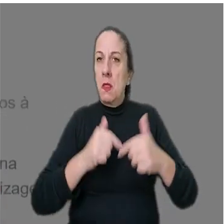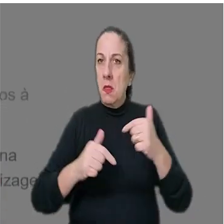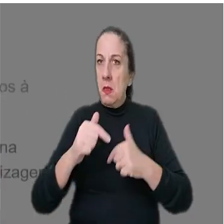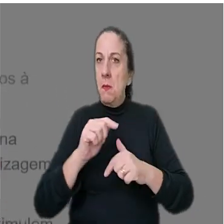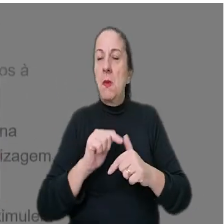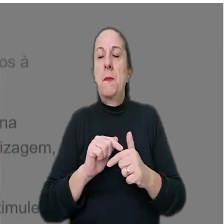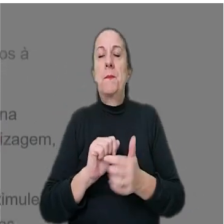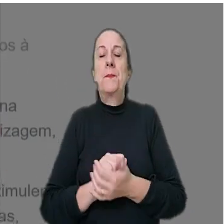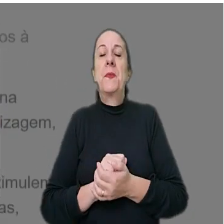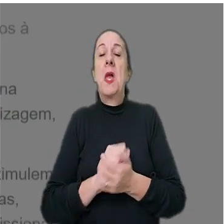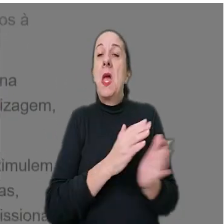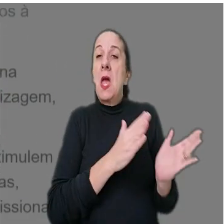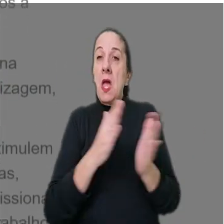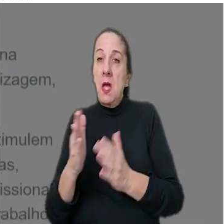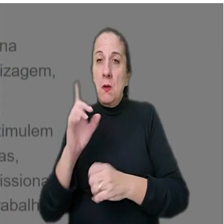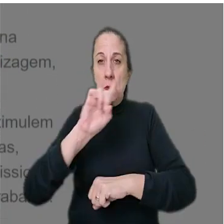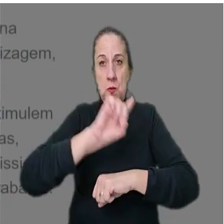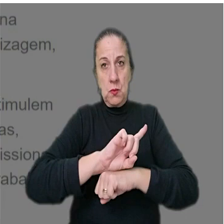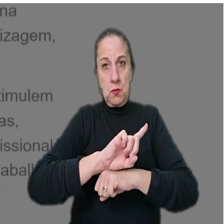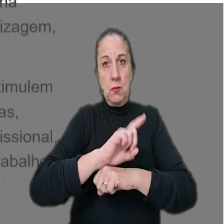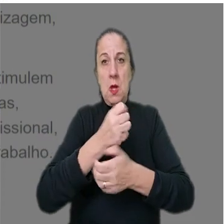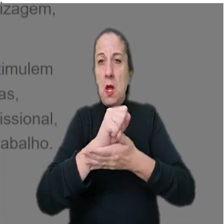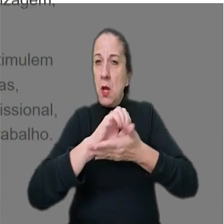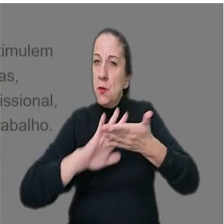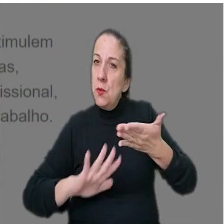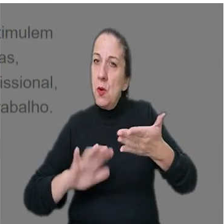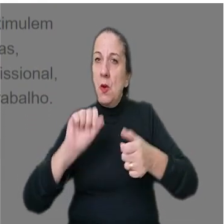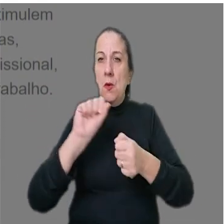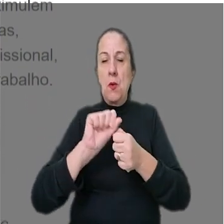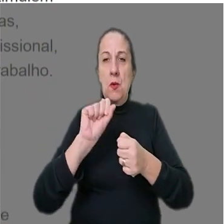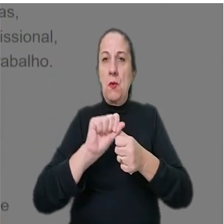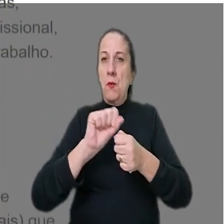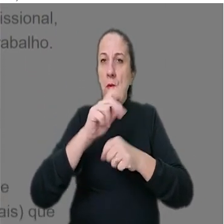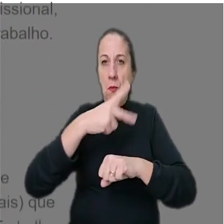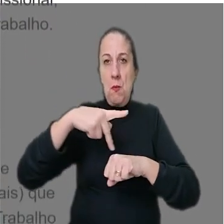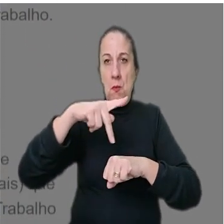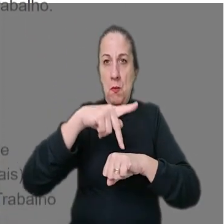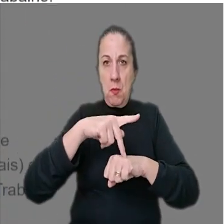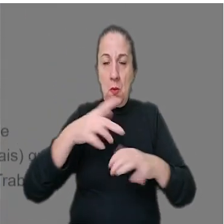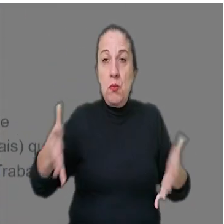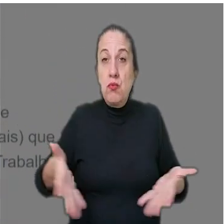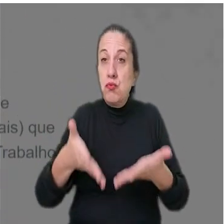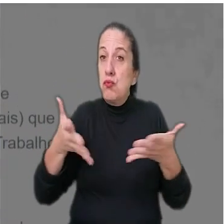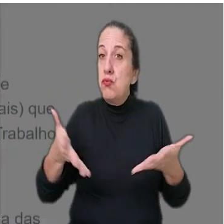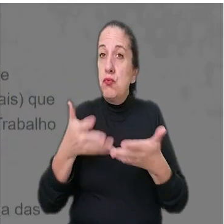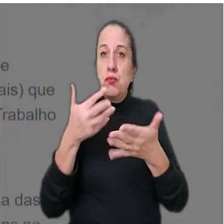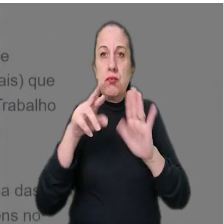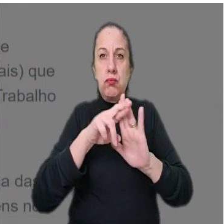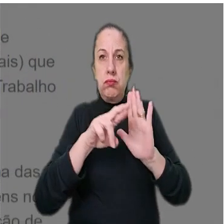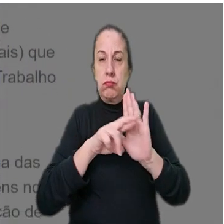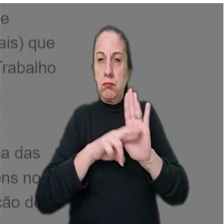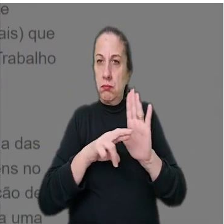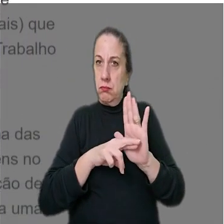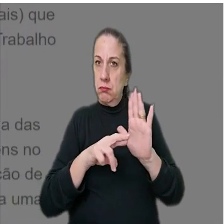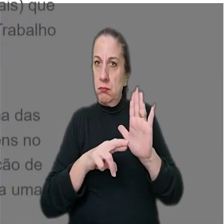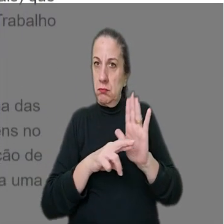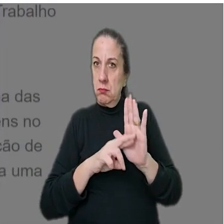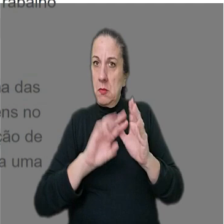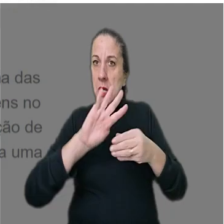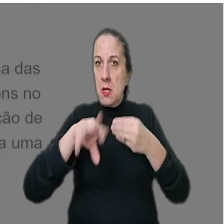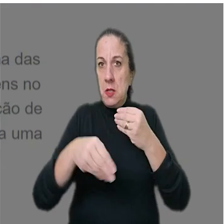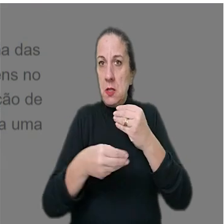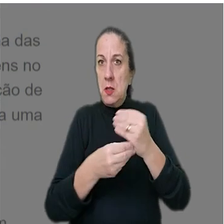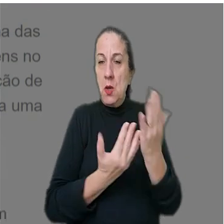do Trabalho e Emprego. Durante esses dias, diversas ações serão realizadas pelo país para fomentar medidas que estimulem